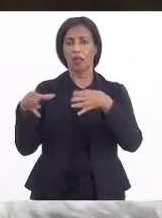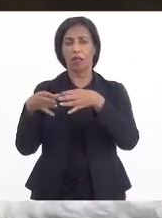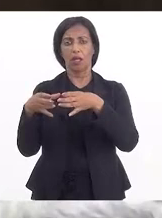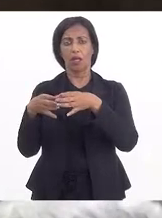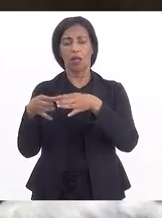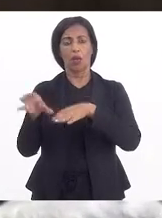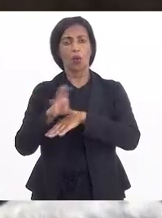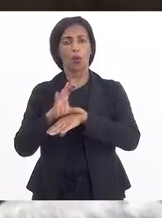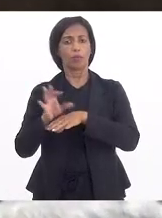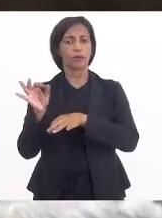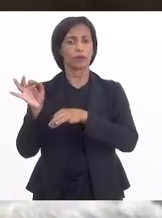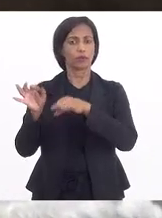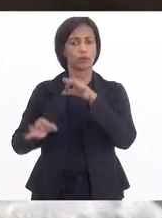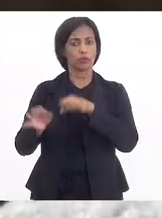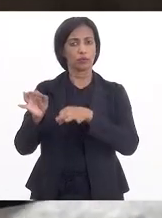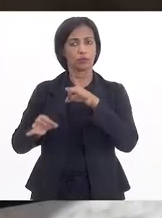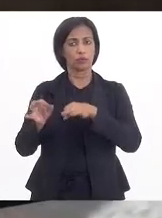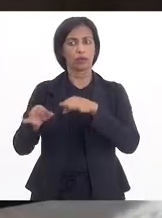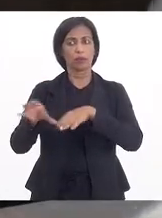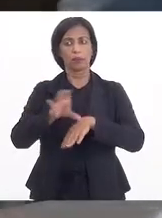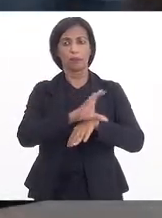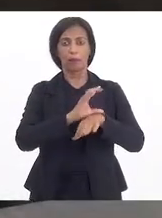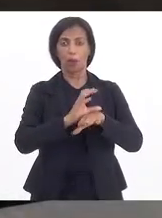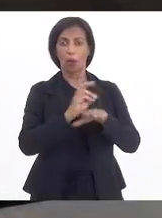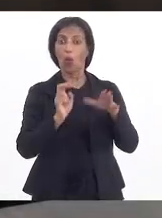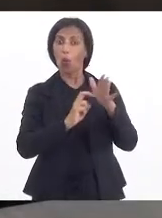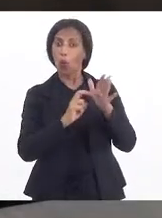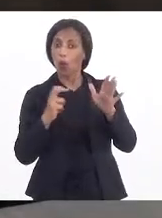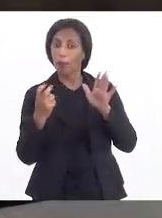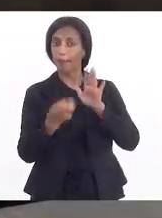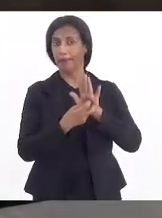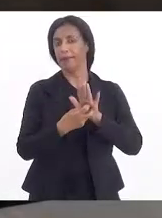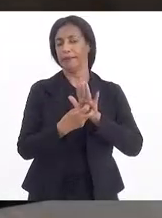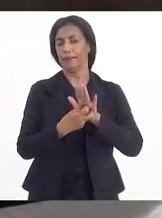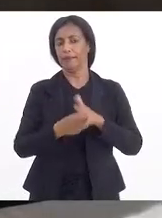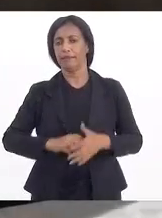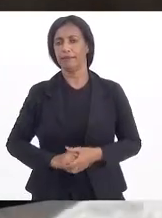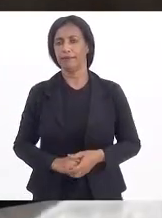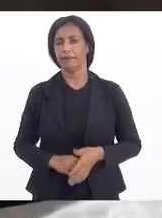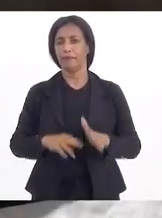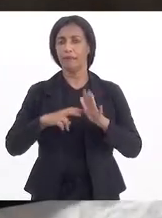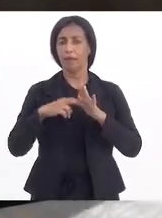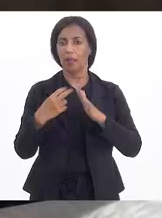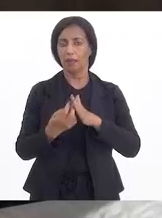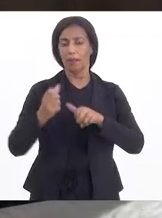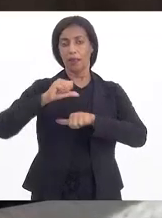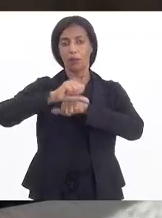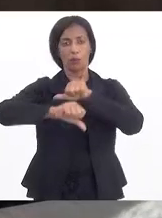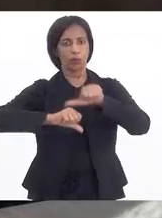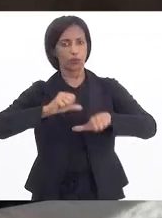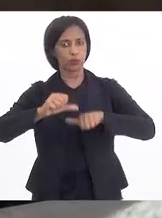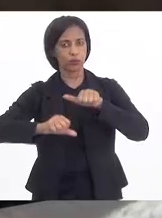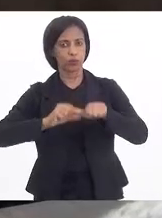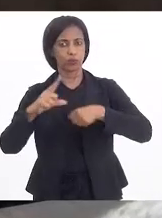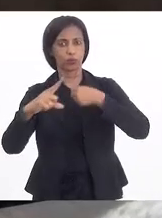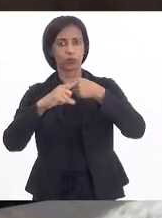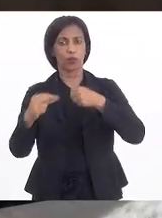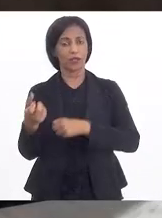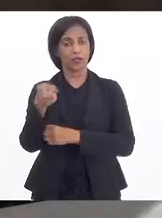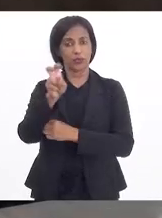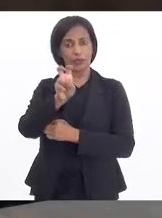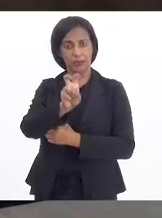comissão de constituição e justiça é pela constitucionalidade com emenda aí a significativa é o